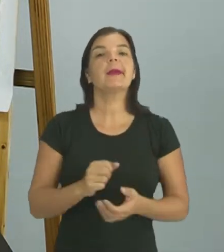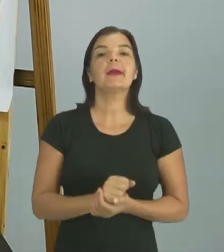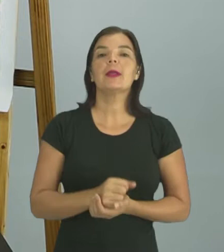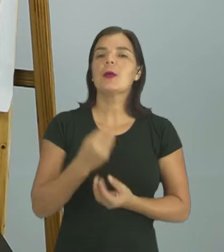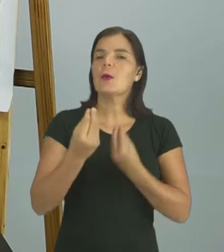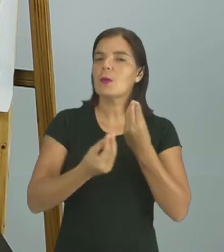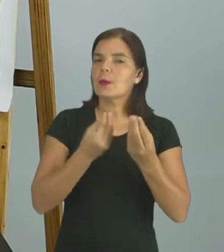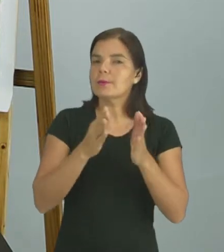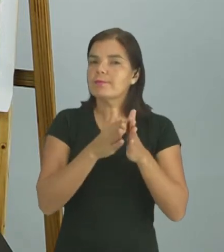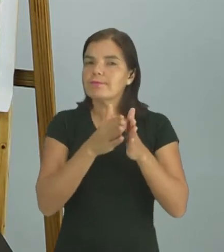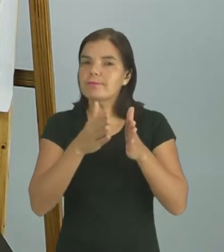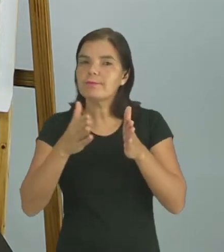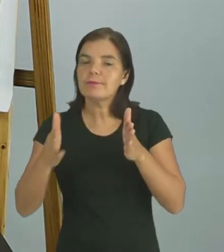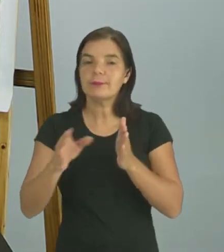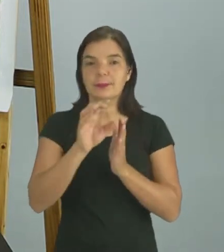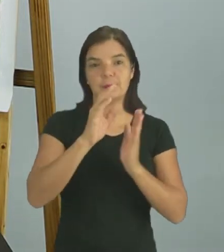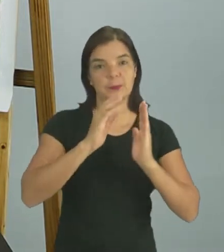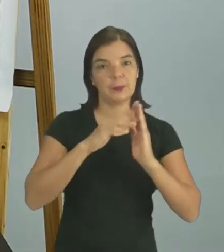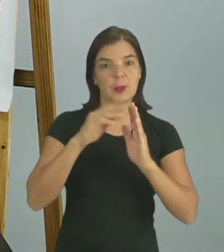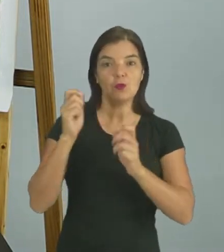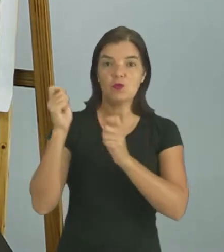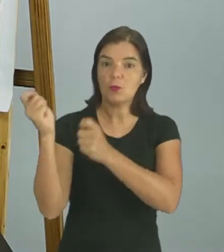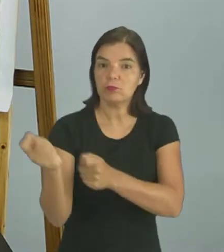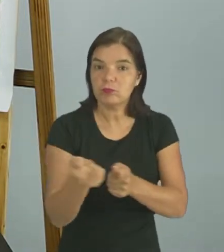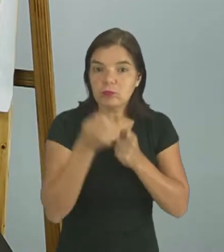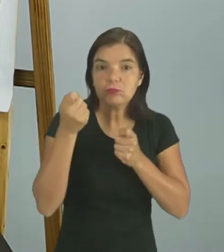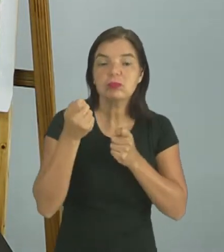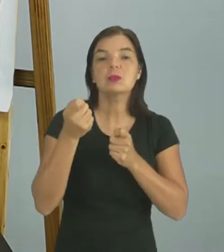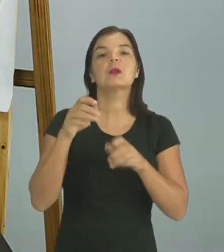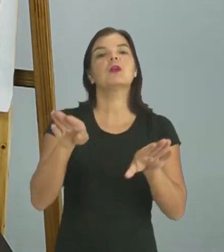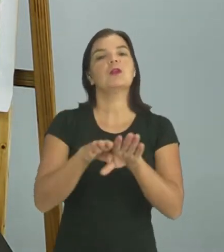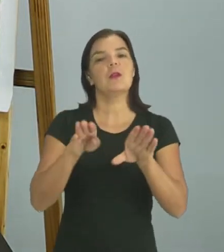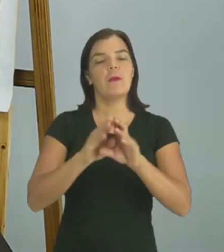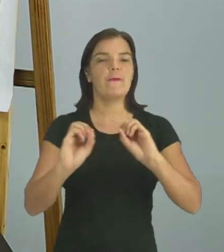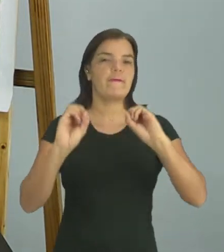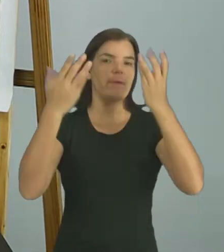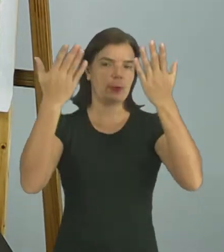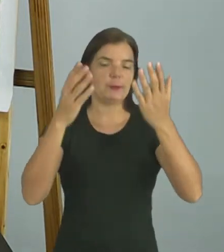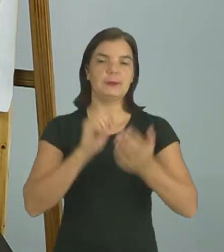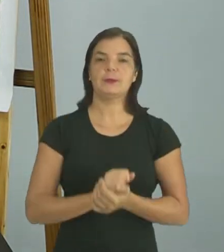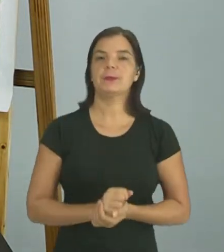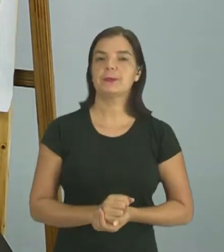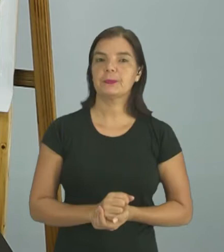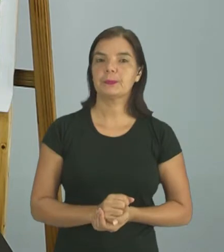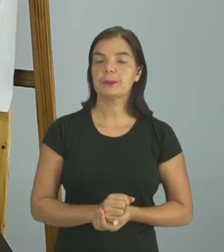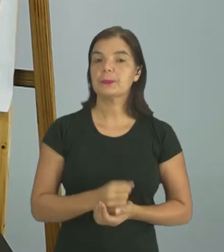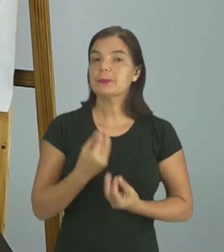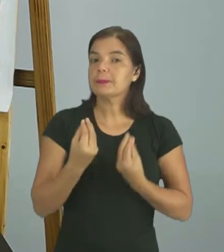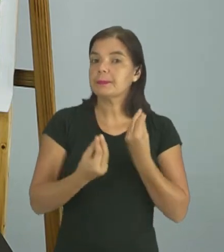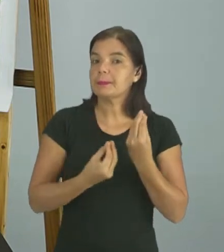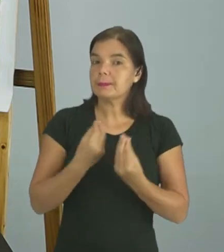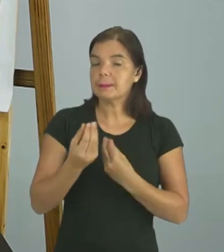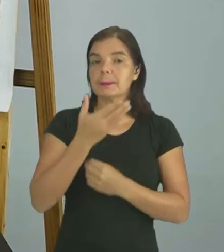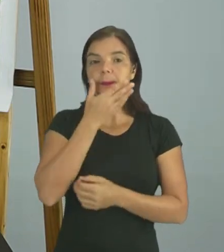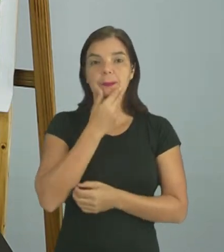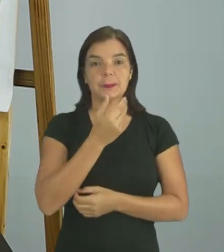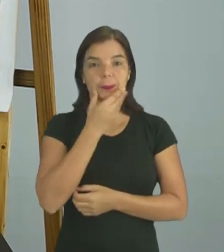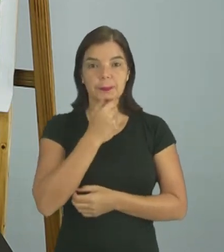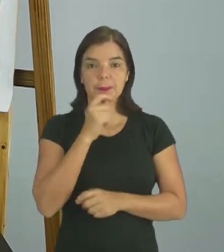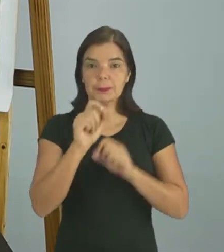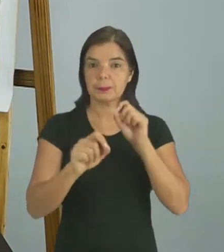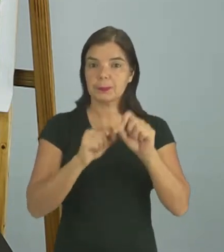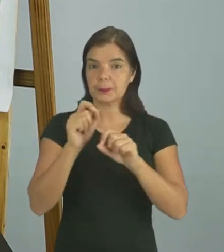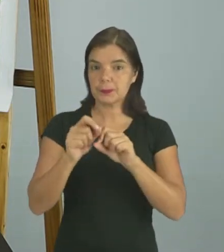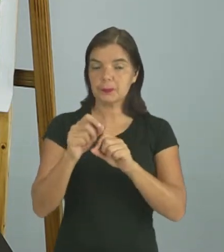também com os períodos de caça, pesca e suas festas festivas. Vamos lá? Então, o homem, através